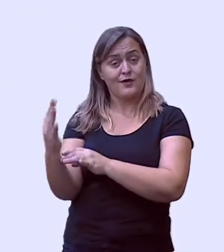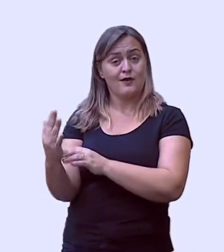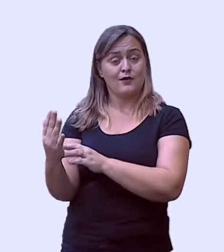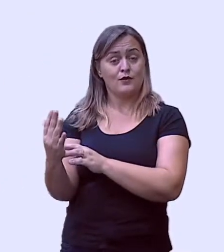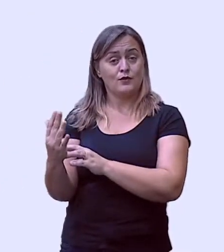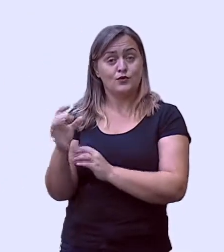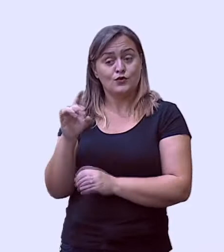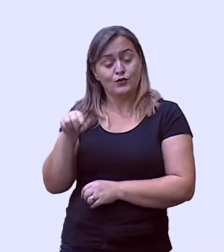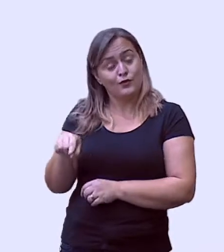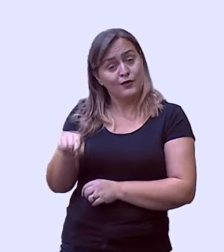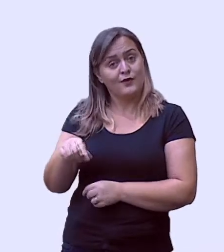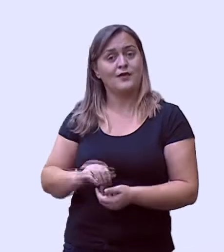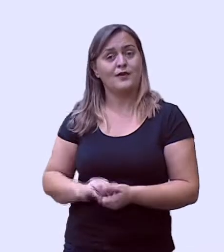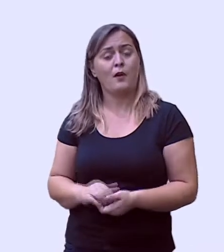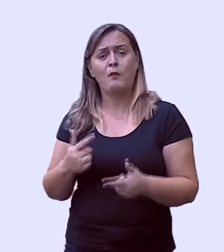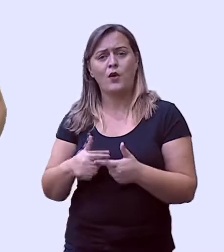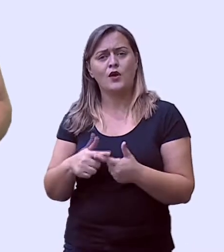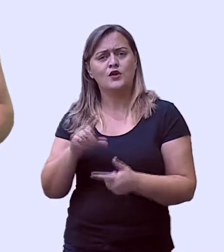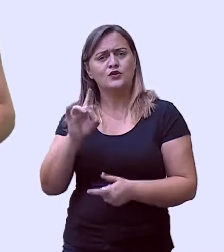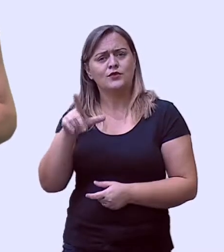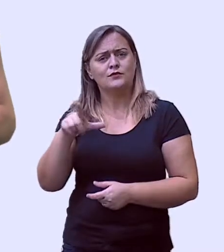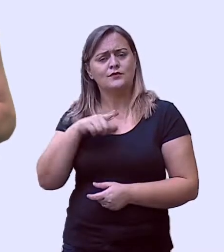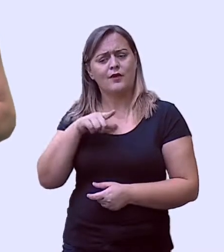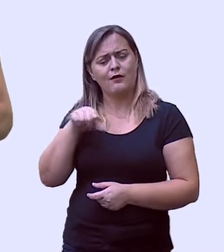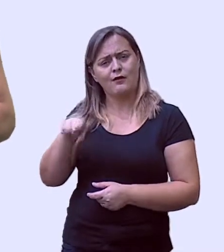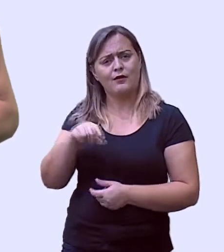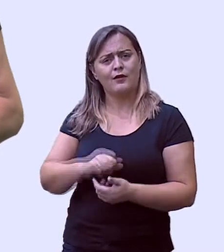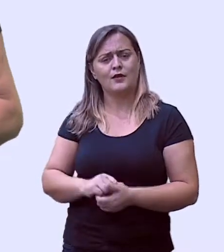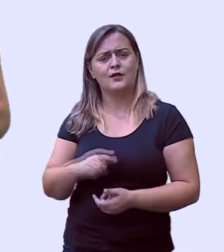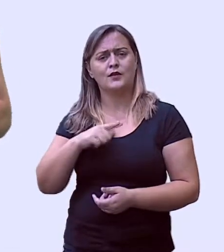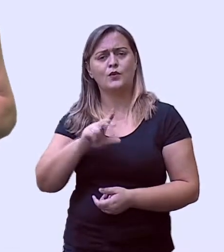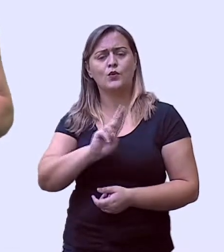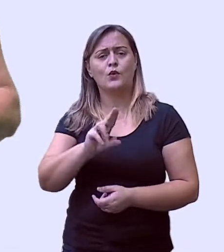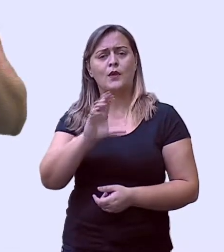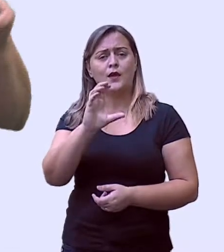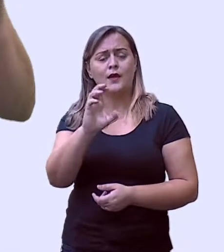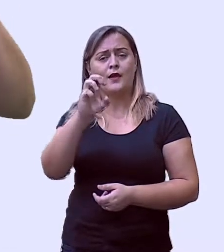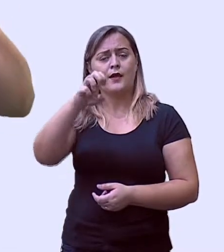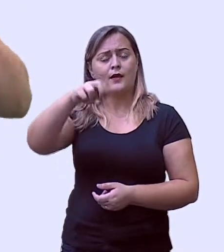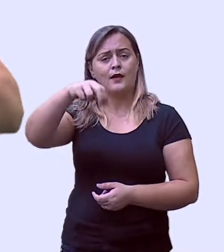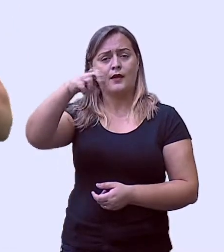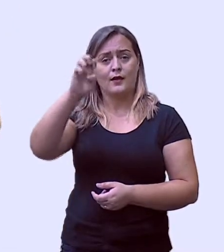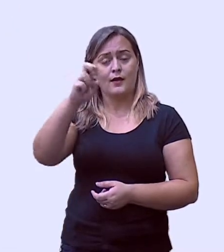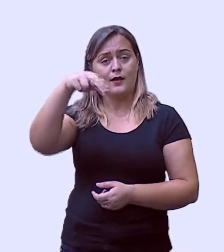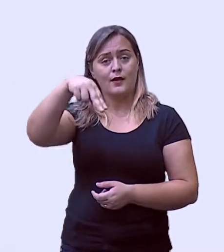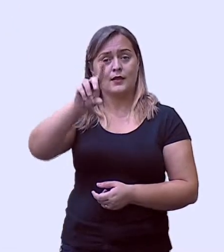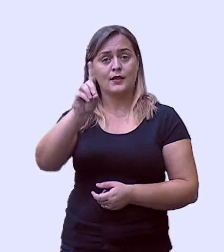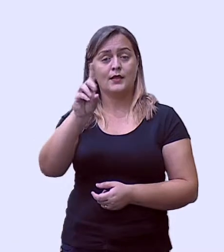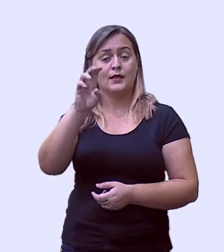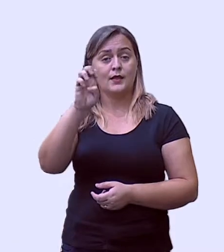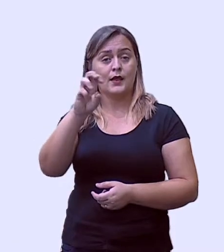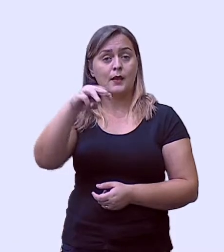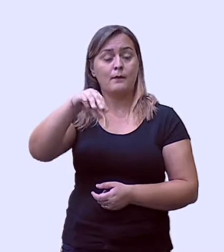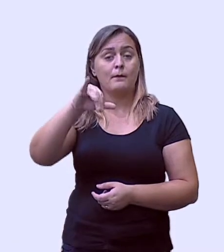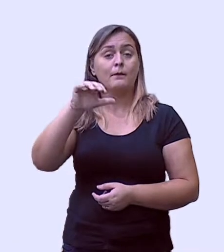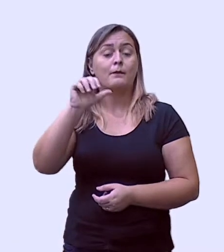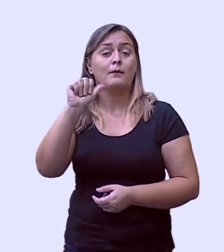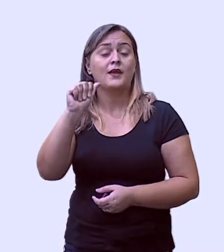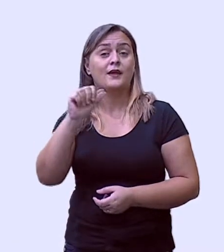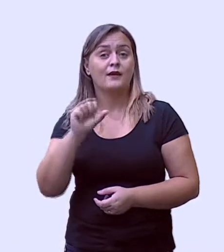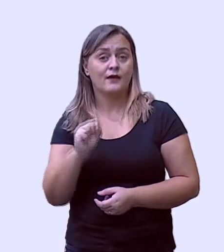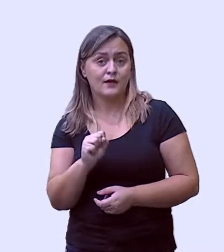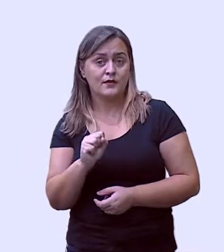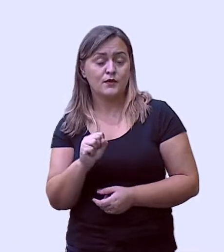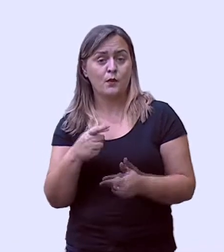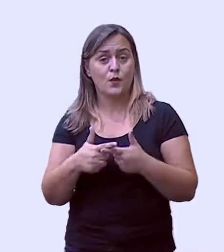chamadas endêmicas. Lembra que nós já falamos dessa palavrinha aqui? Endemia, ou seja, que